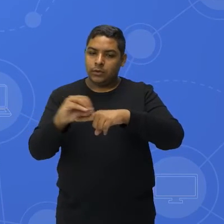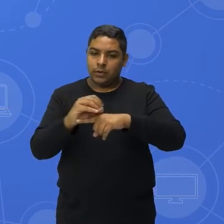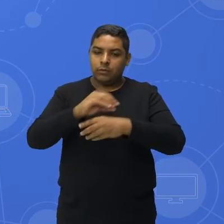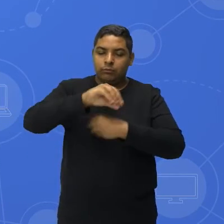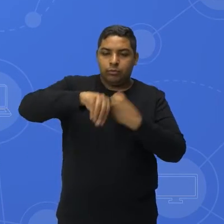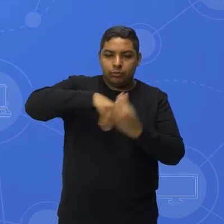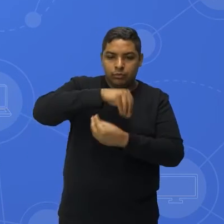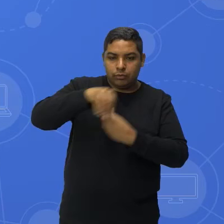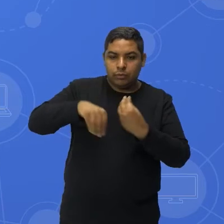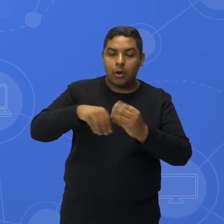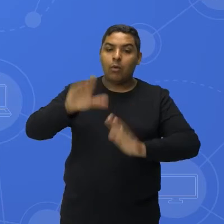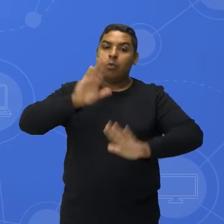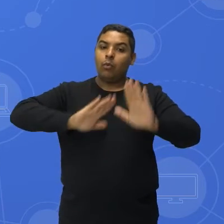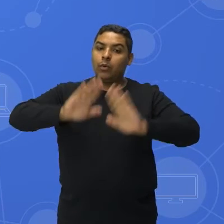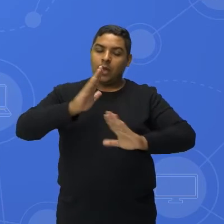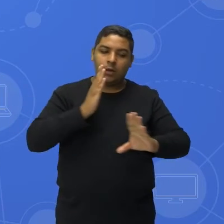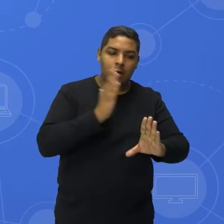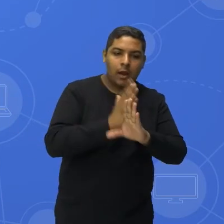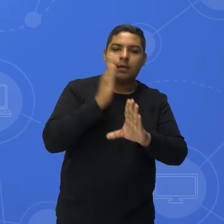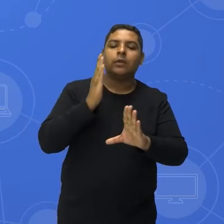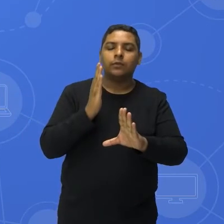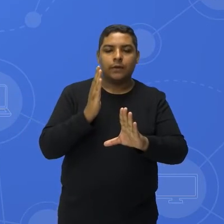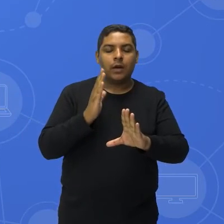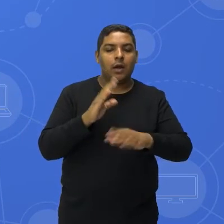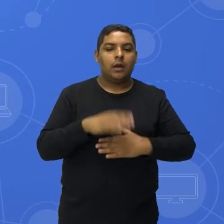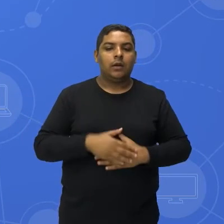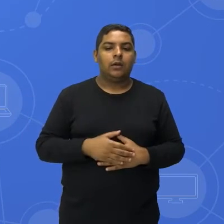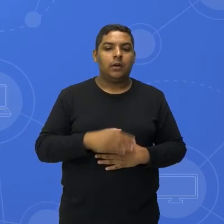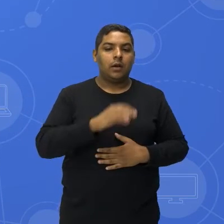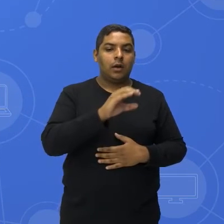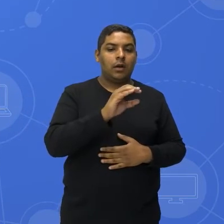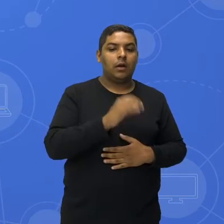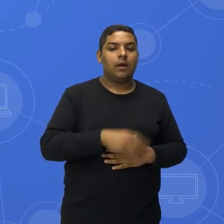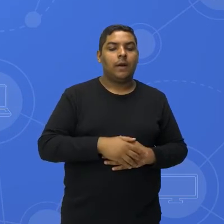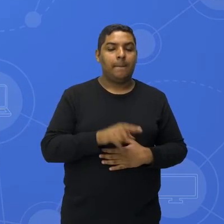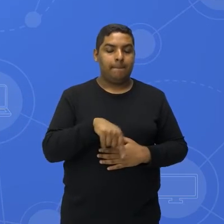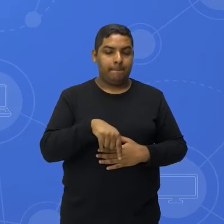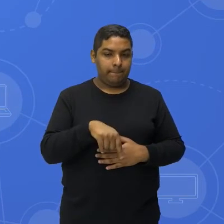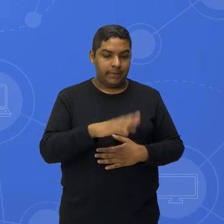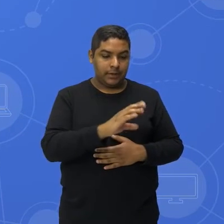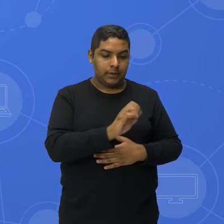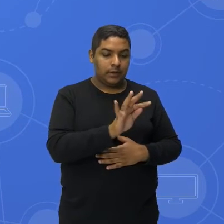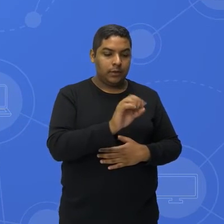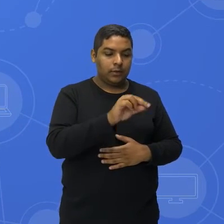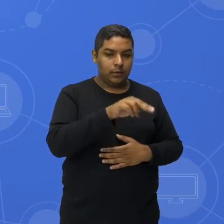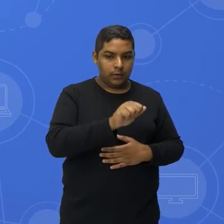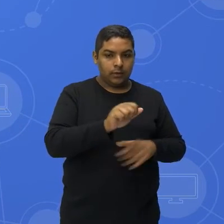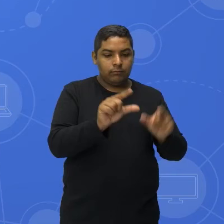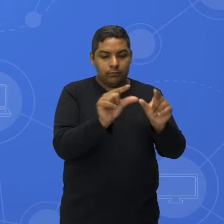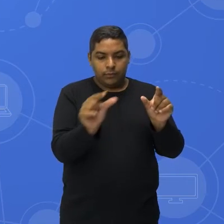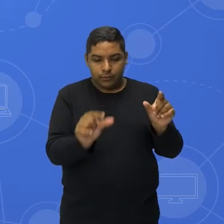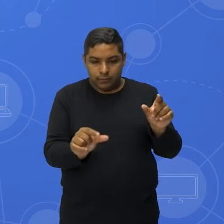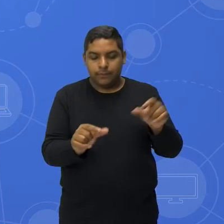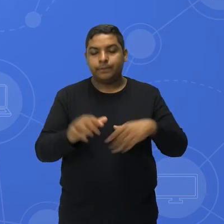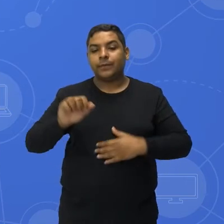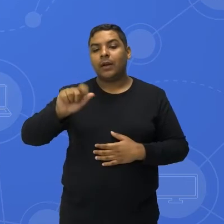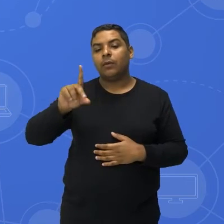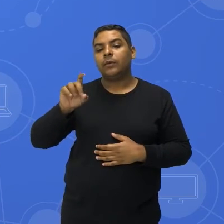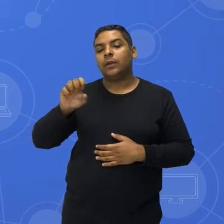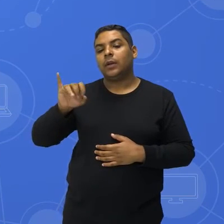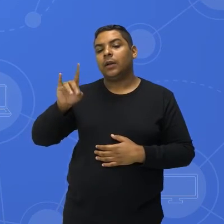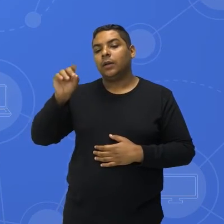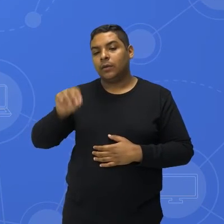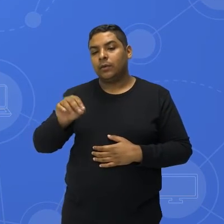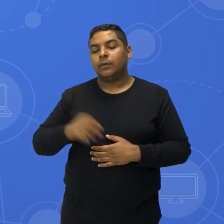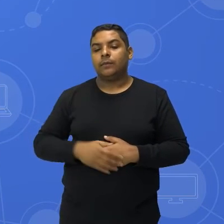Só cuidado na hora de identificar, hein? Cetona, a carbonila fica na extremidade da cadeia, enquanto que nos aldeídos